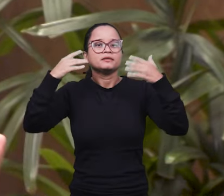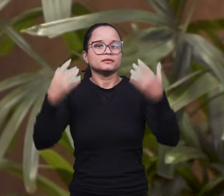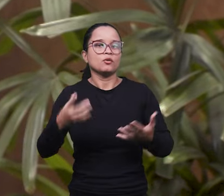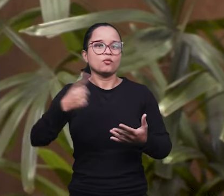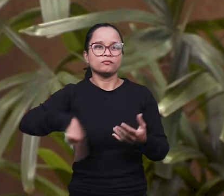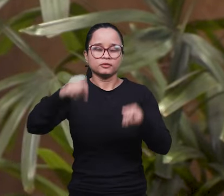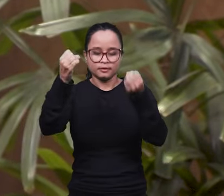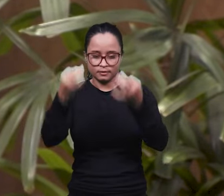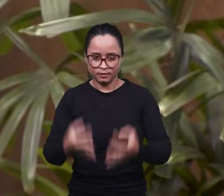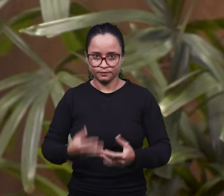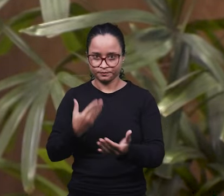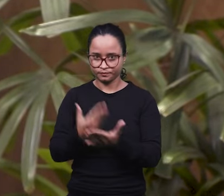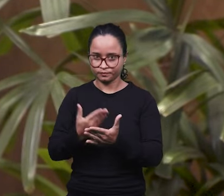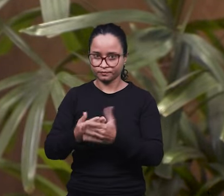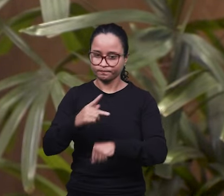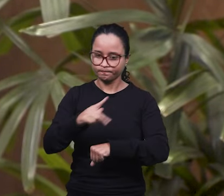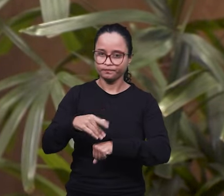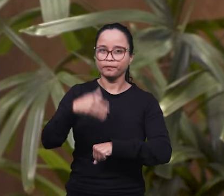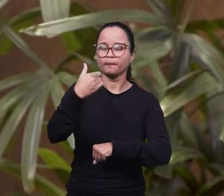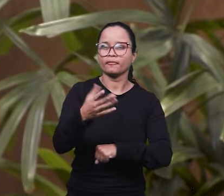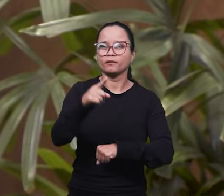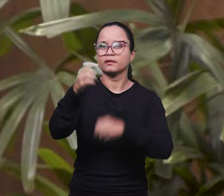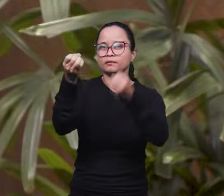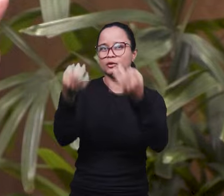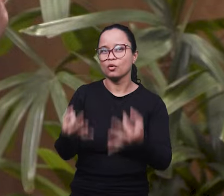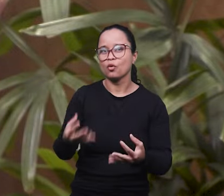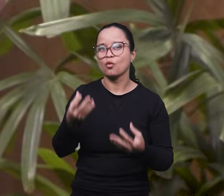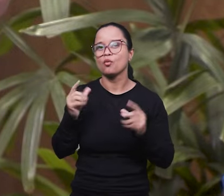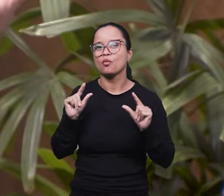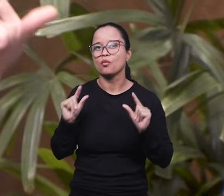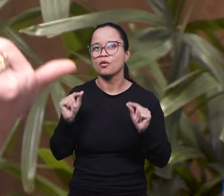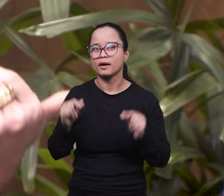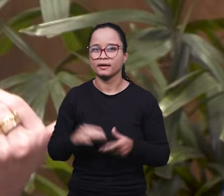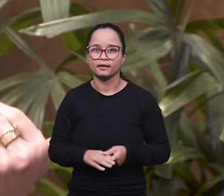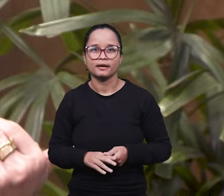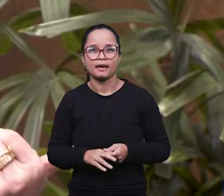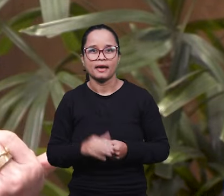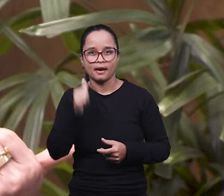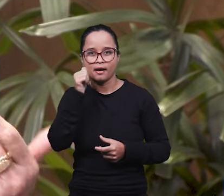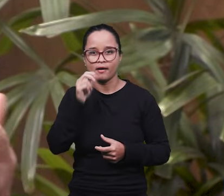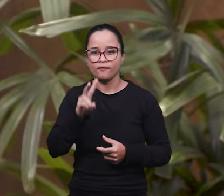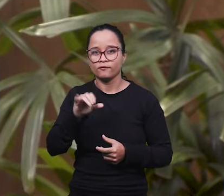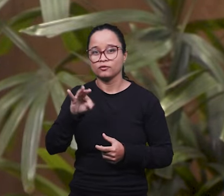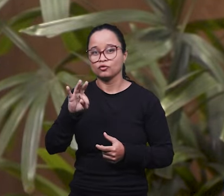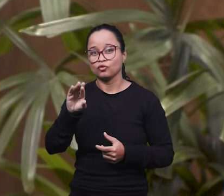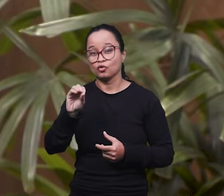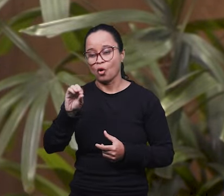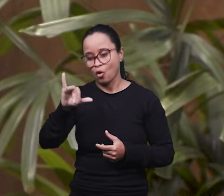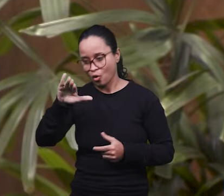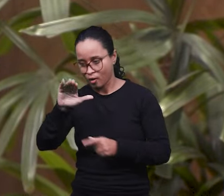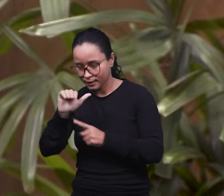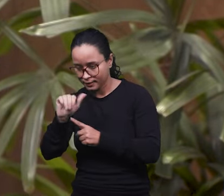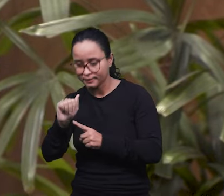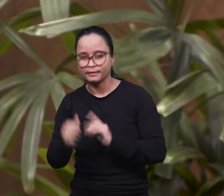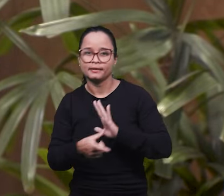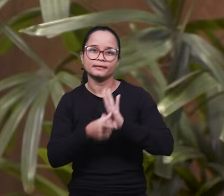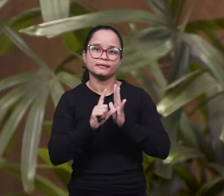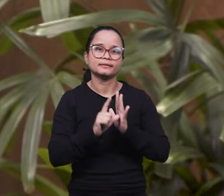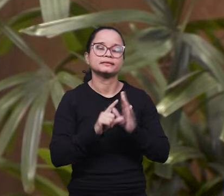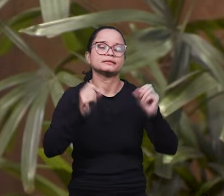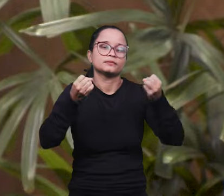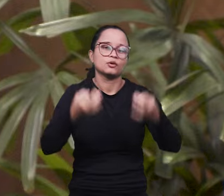falamos de intercâmbio bração você trouxe um pouquinho do que a Vitória trouxe no episódio anterior que são as relações que nós